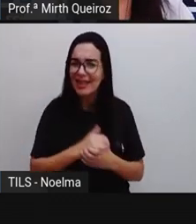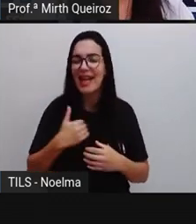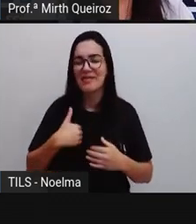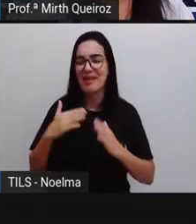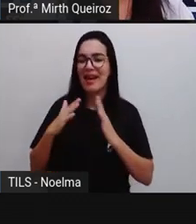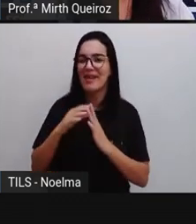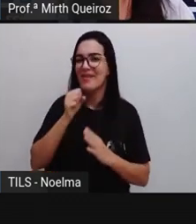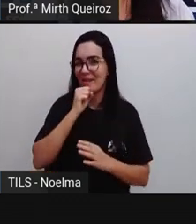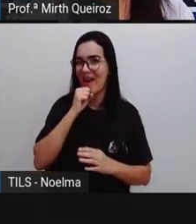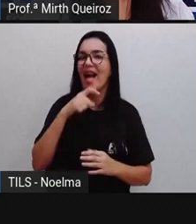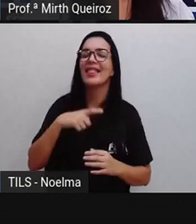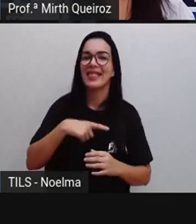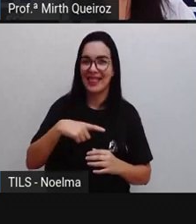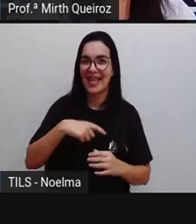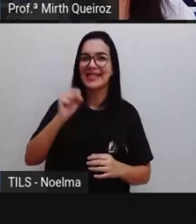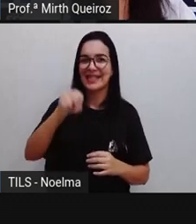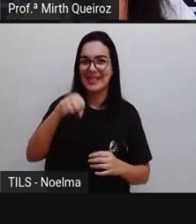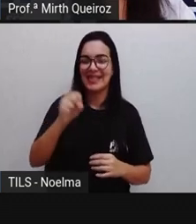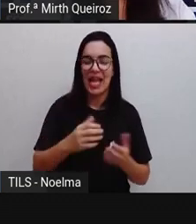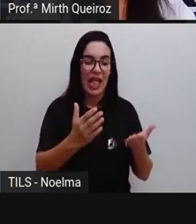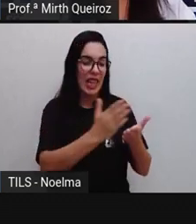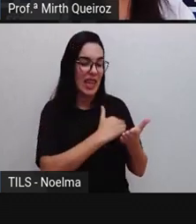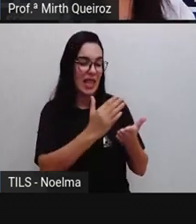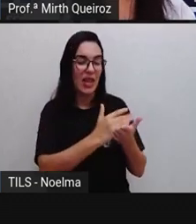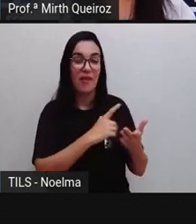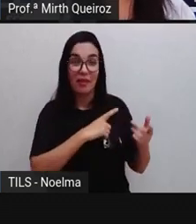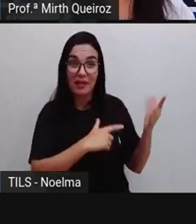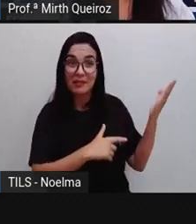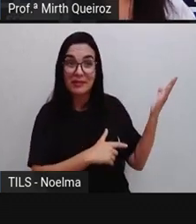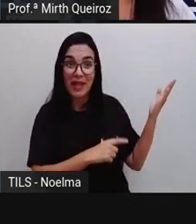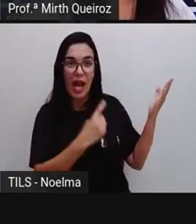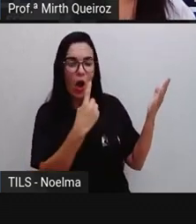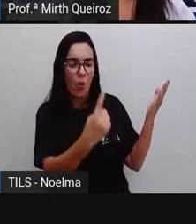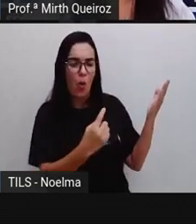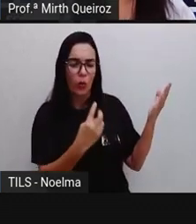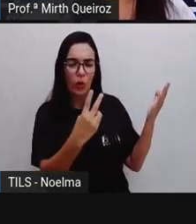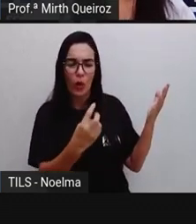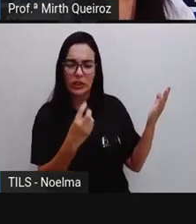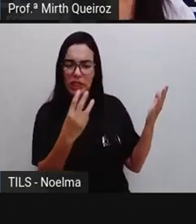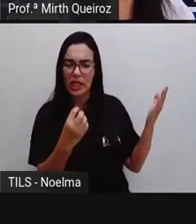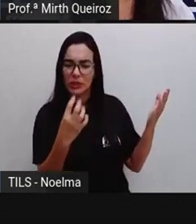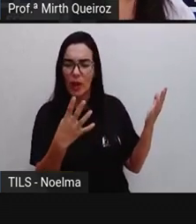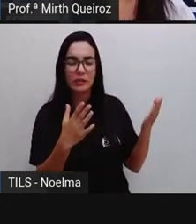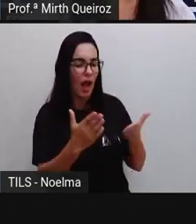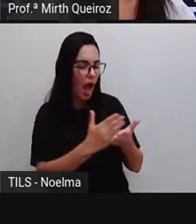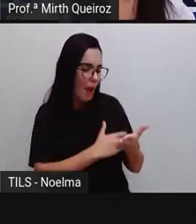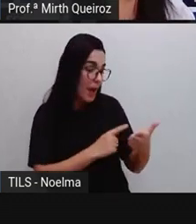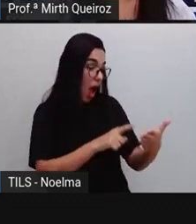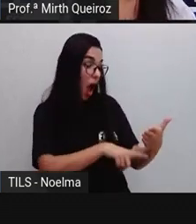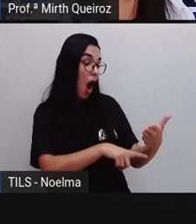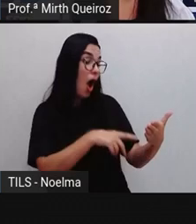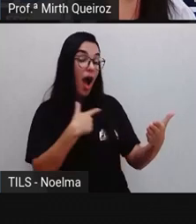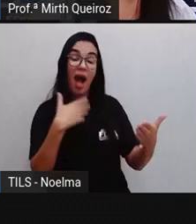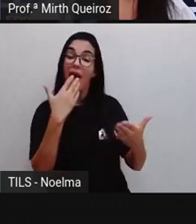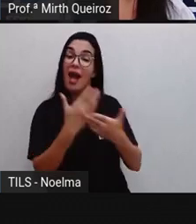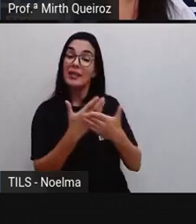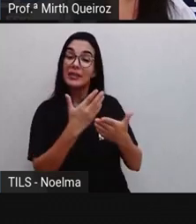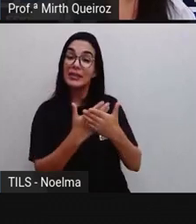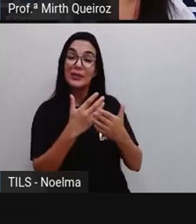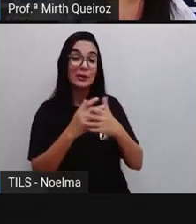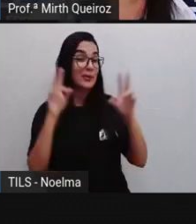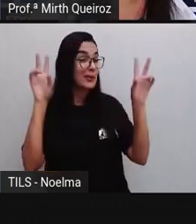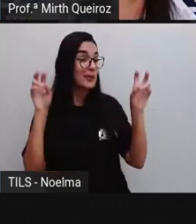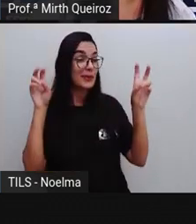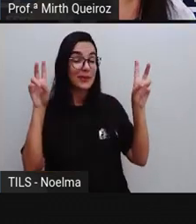avó tinha, sim. Inclusive, era até enumeradinho assim, onde a gente abria lá e a gente via estudos, né? Sobre